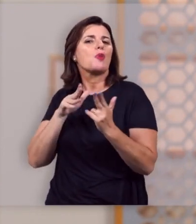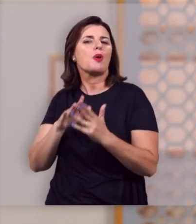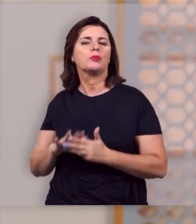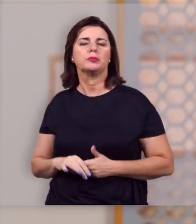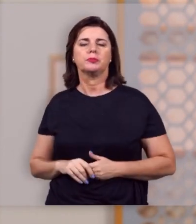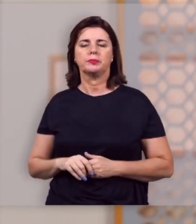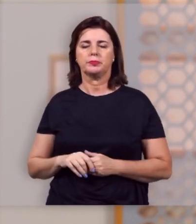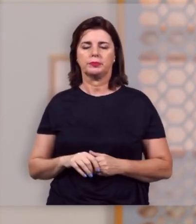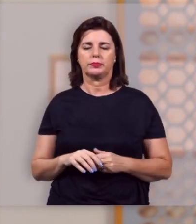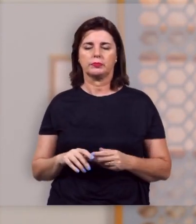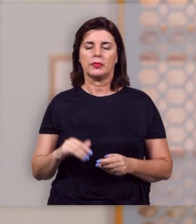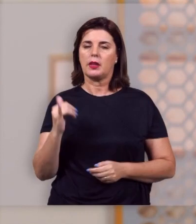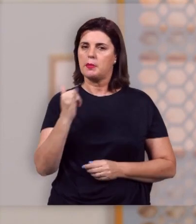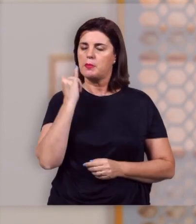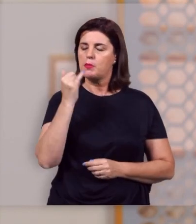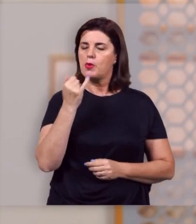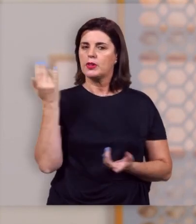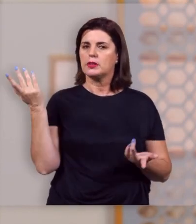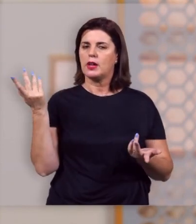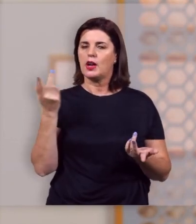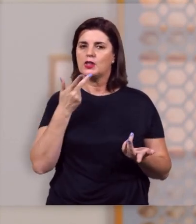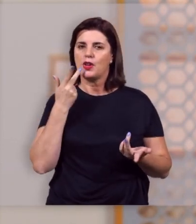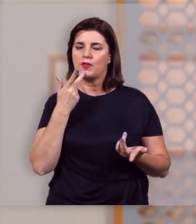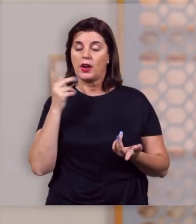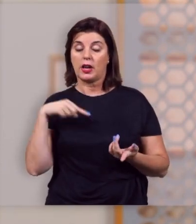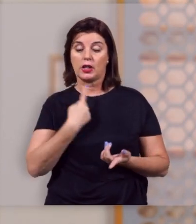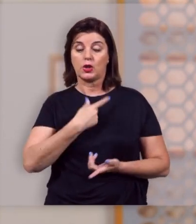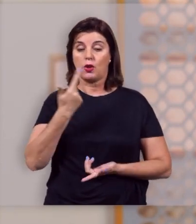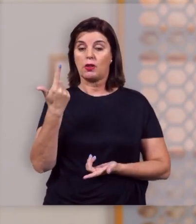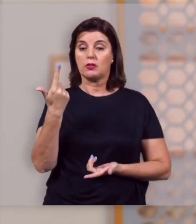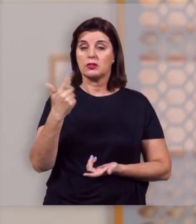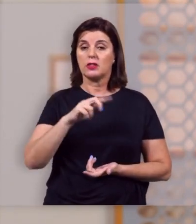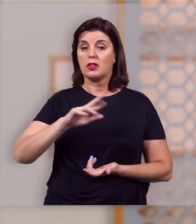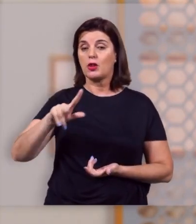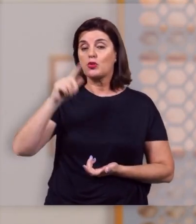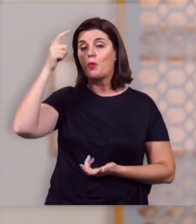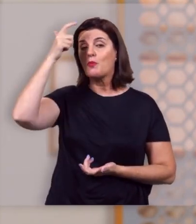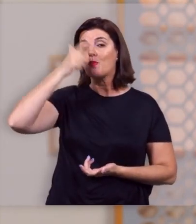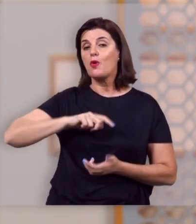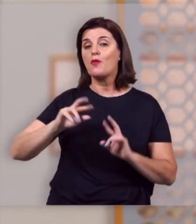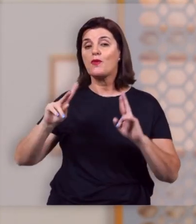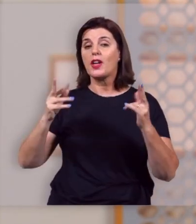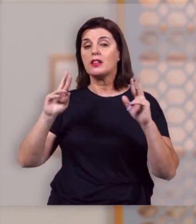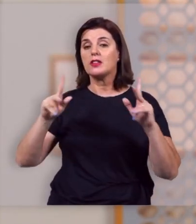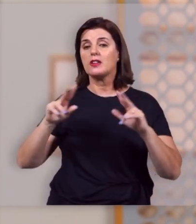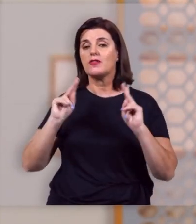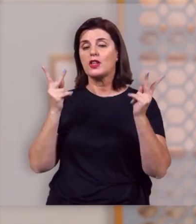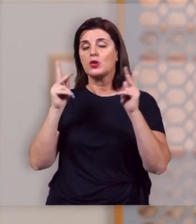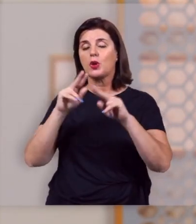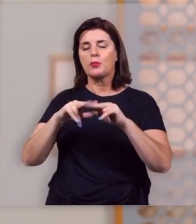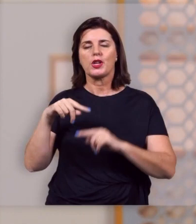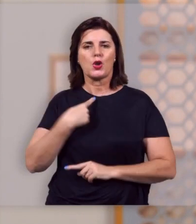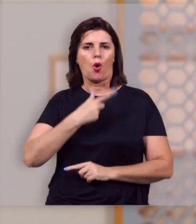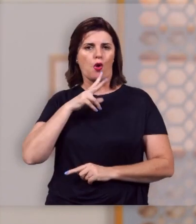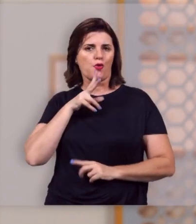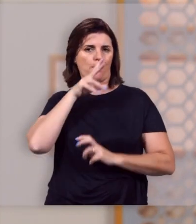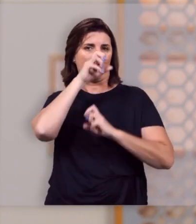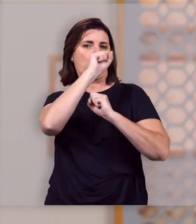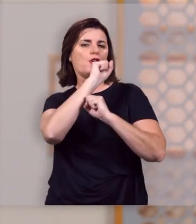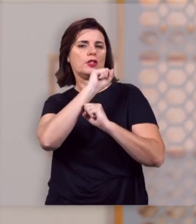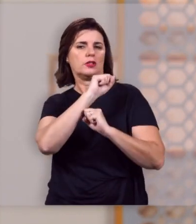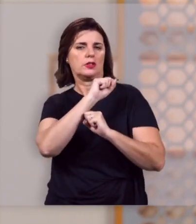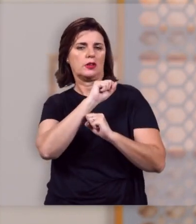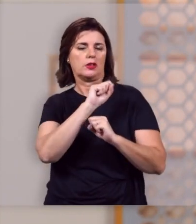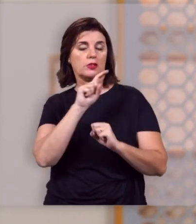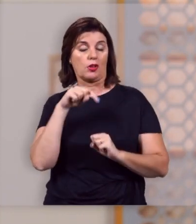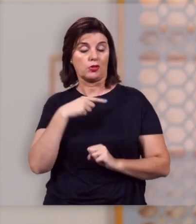como convém. Vale destacar que nós não somos vencedores porque somos fortes,